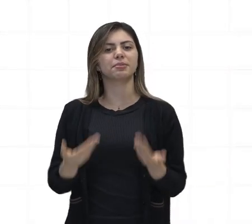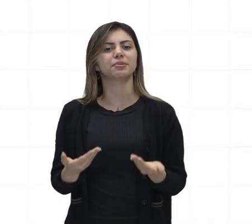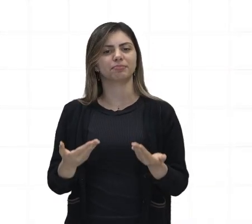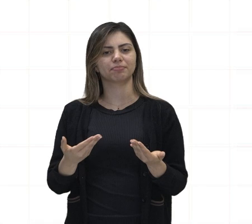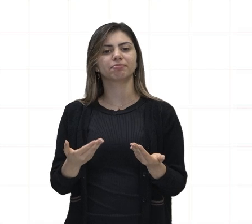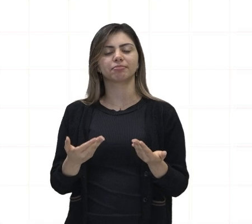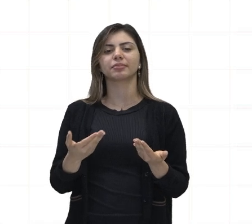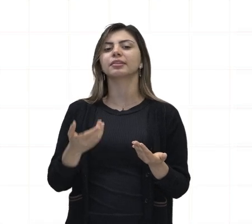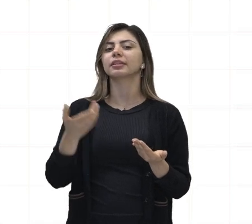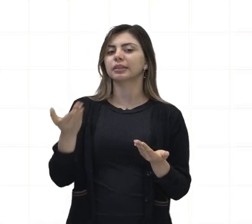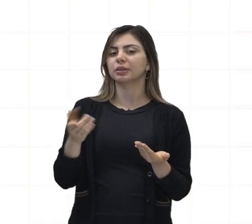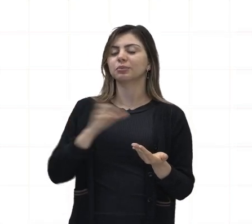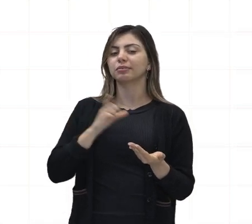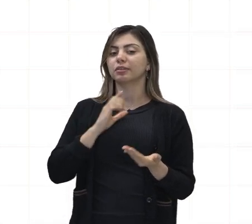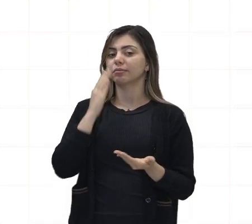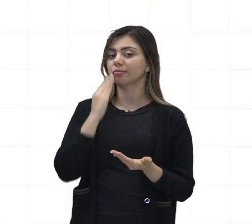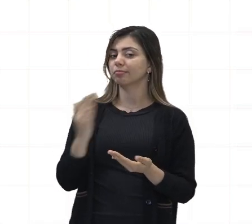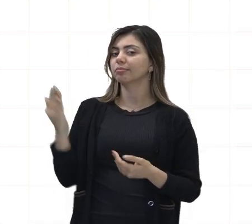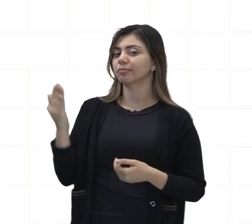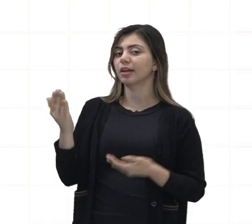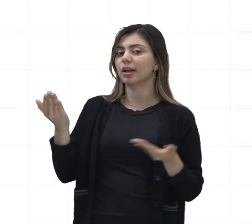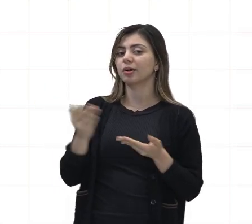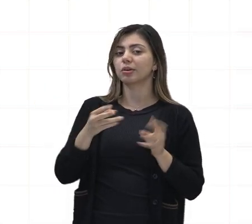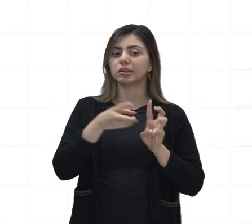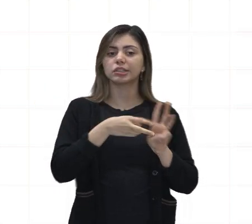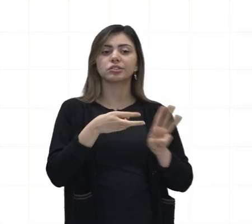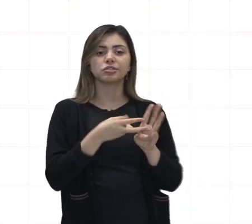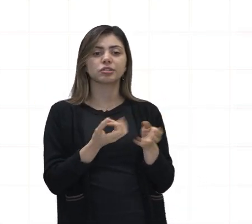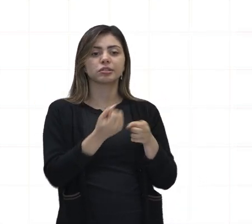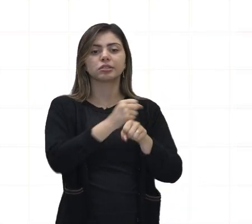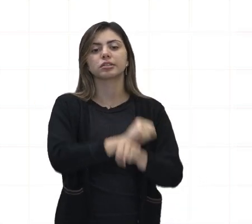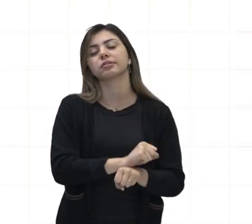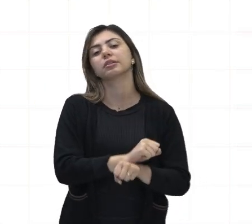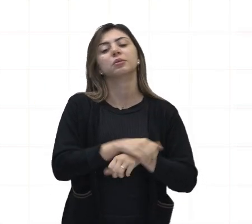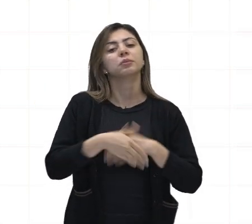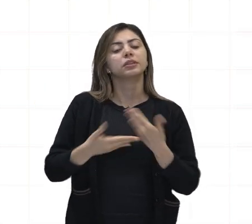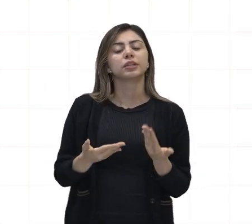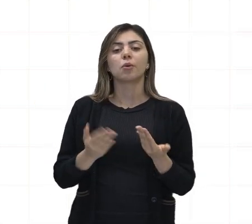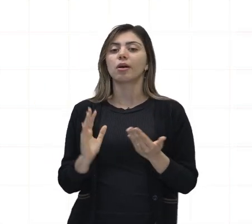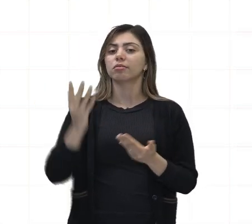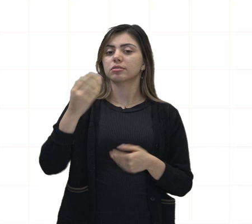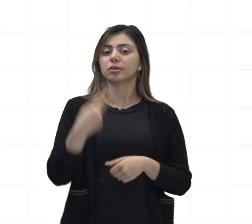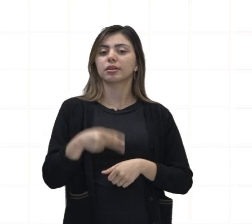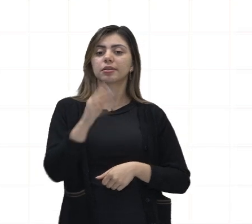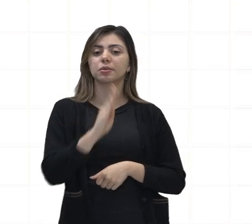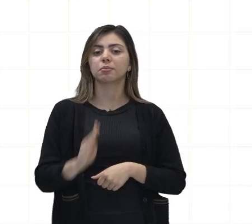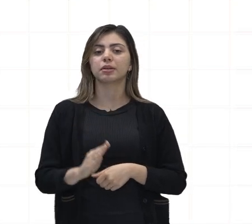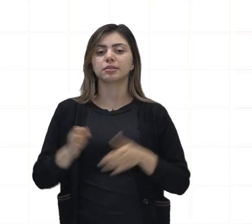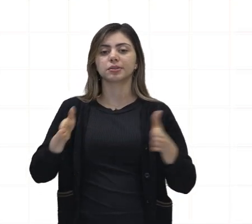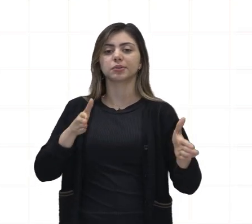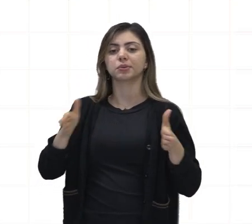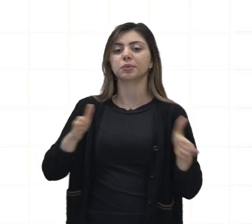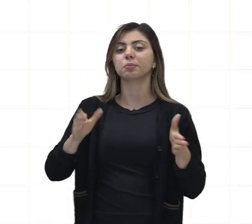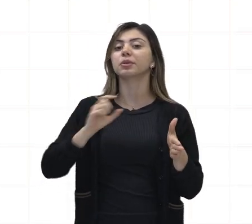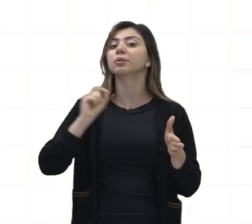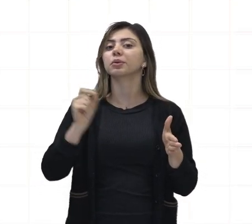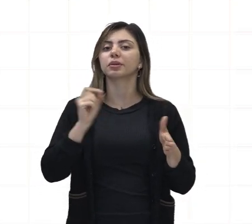A escravidão indígena. A escravidão indígena no Brasil foi uma prática que ocorreu durante o